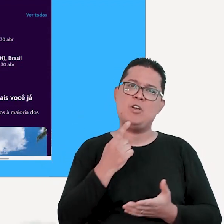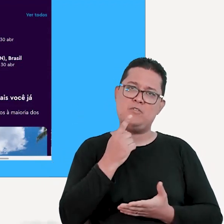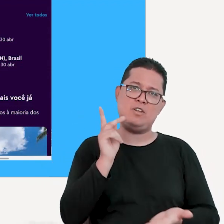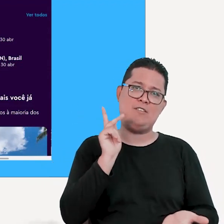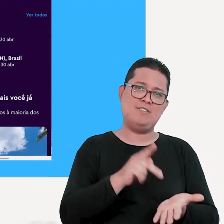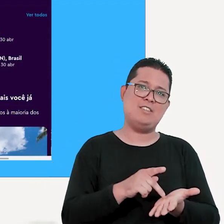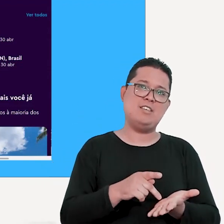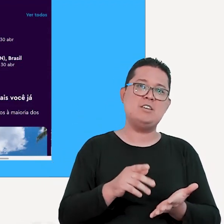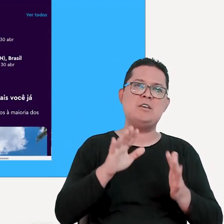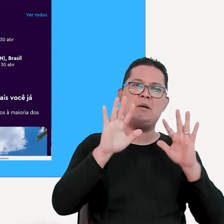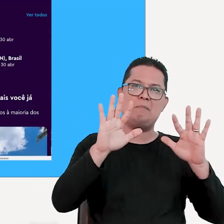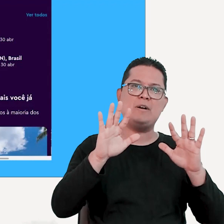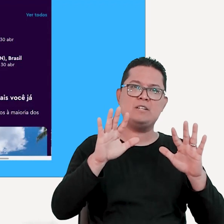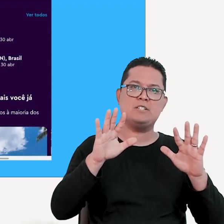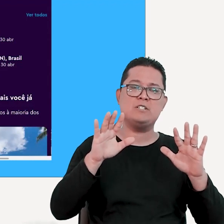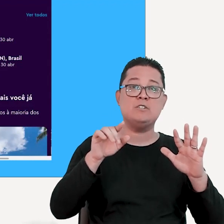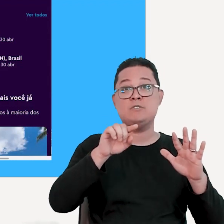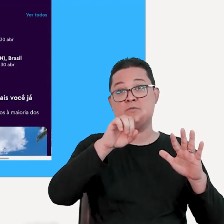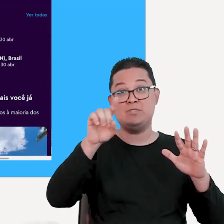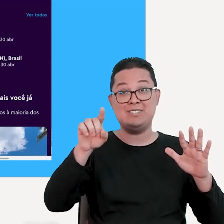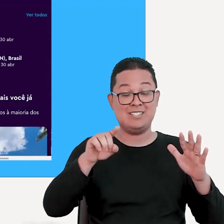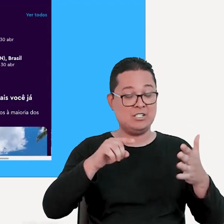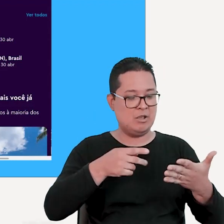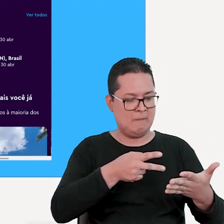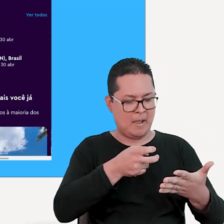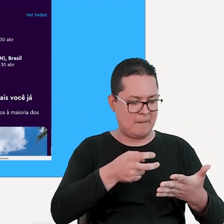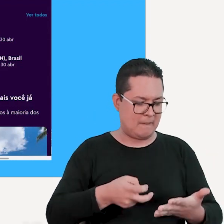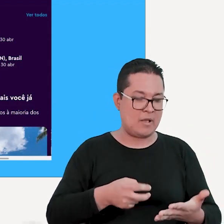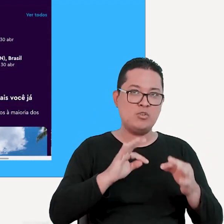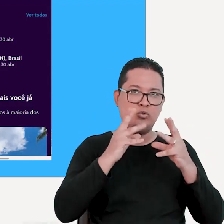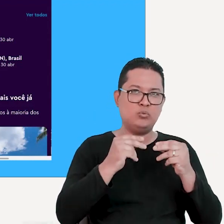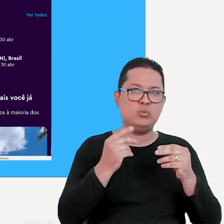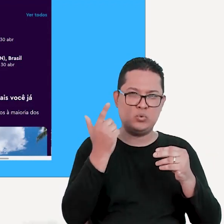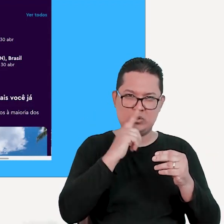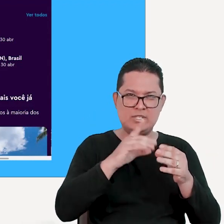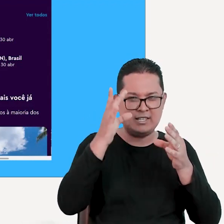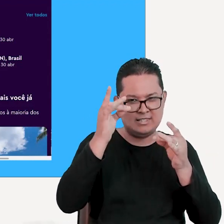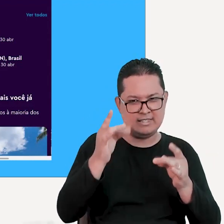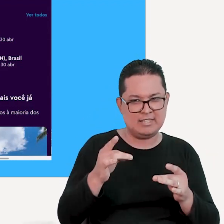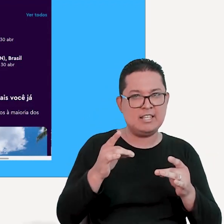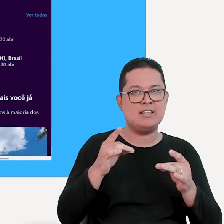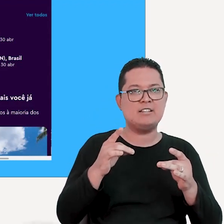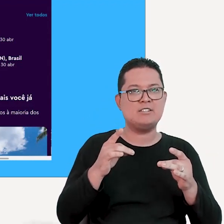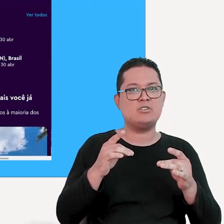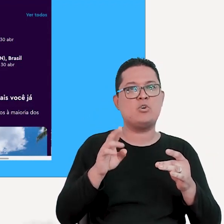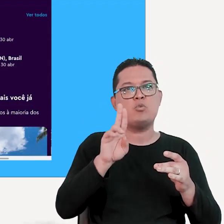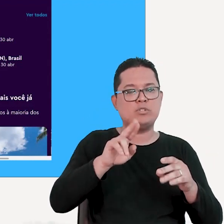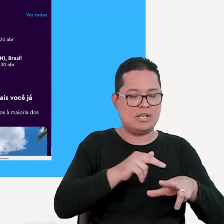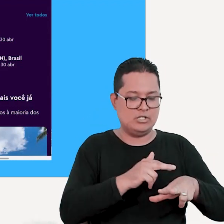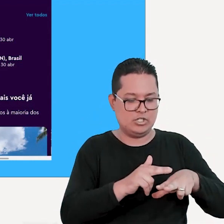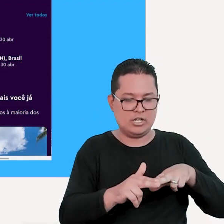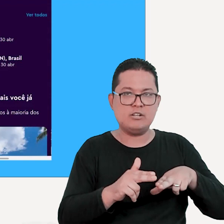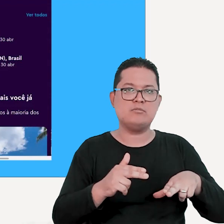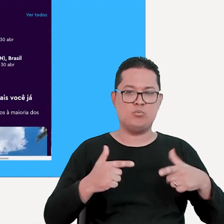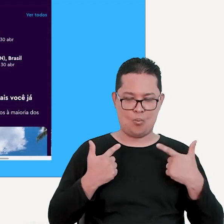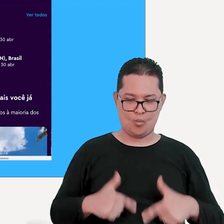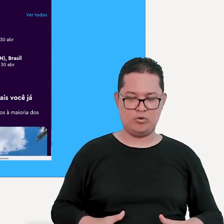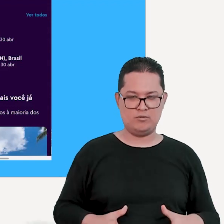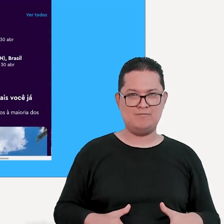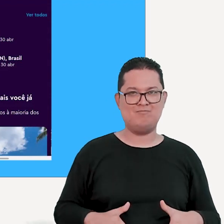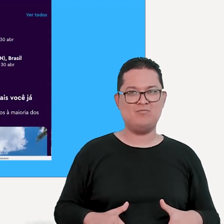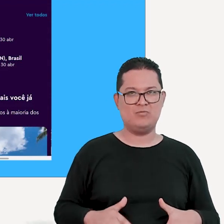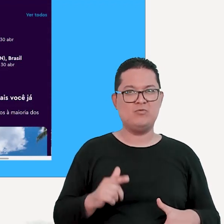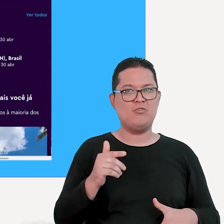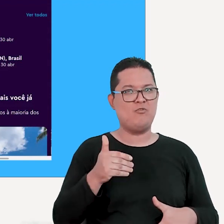vai conseguir ser neutro na linguagem? Não, eu pelo menos não consigo ser neutra 100% do tempo na hora que eu